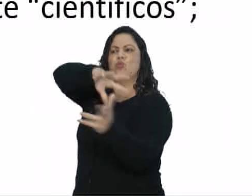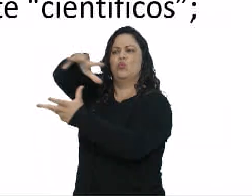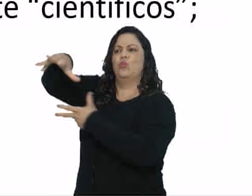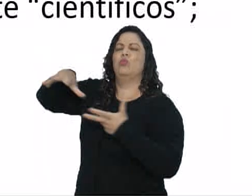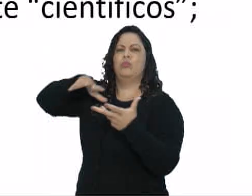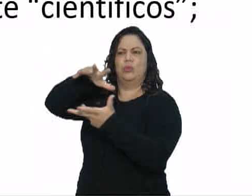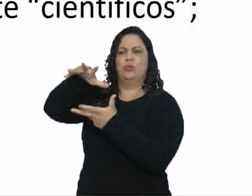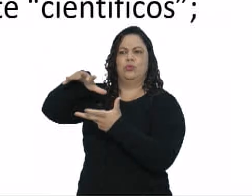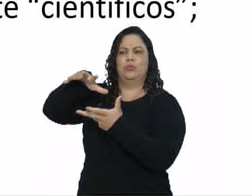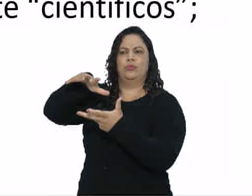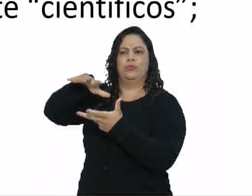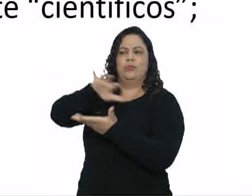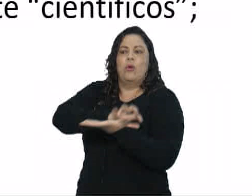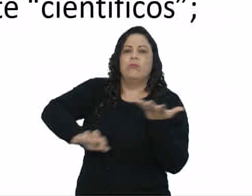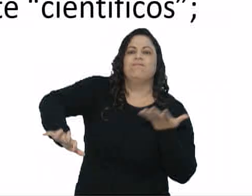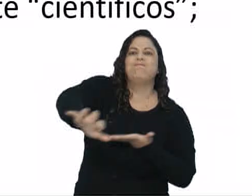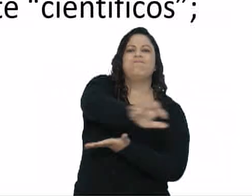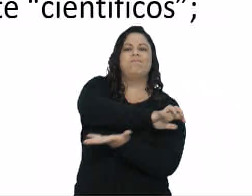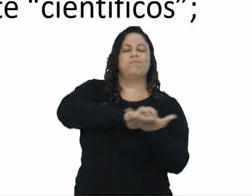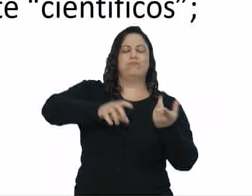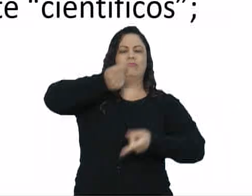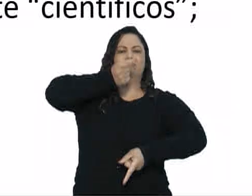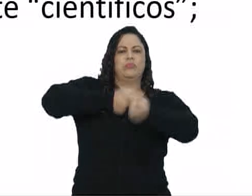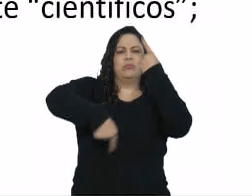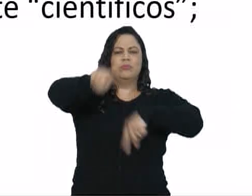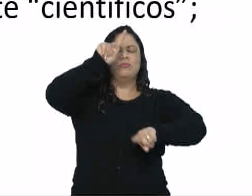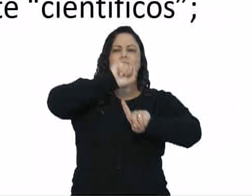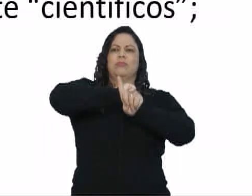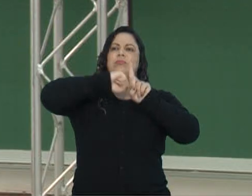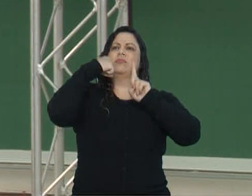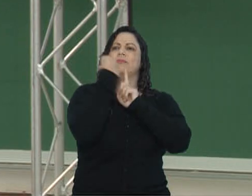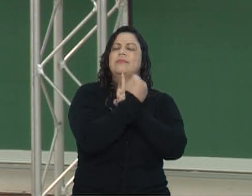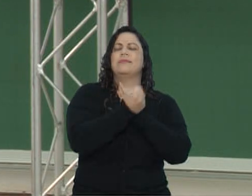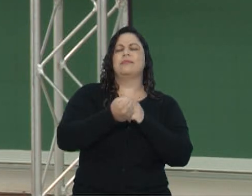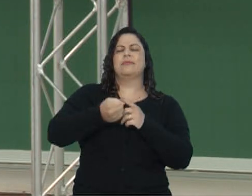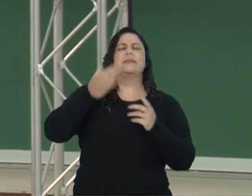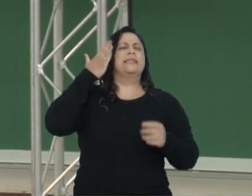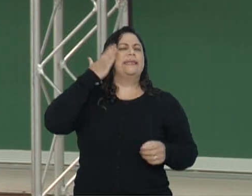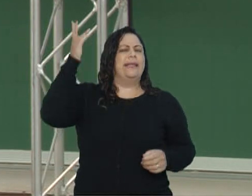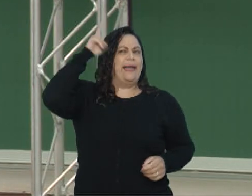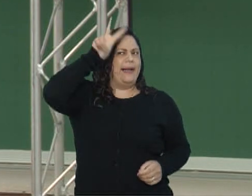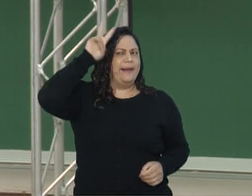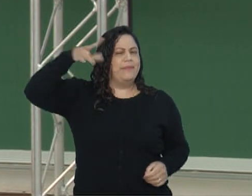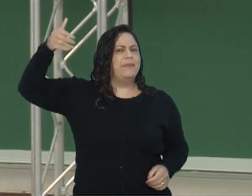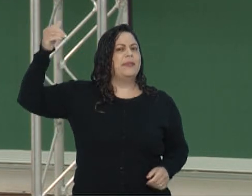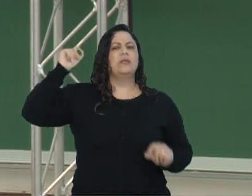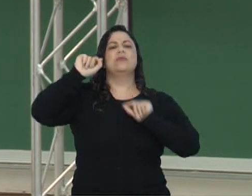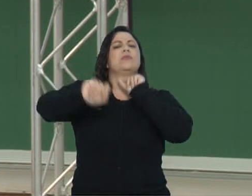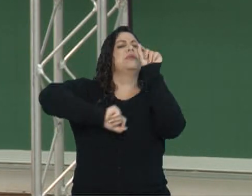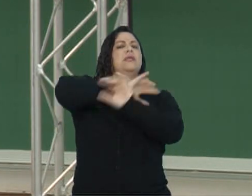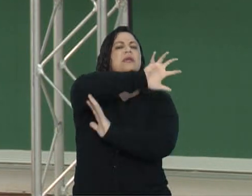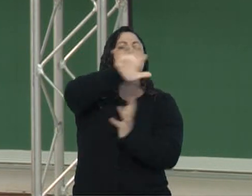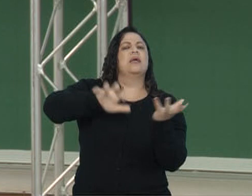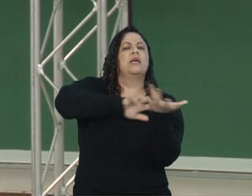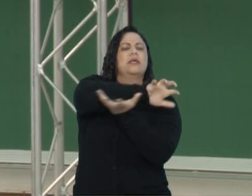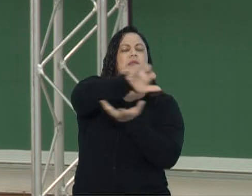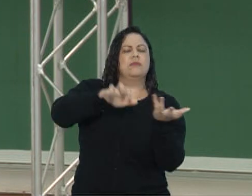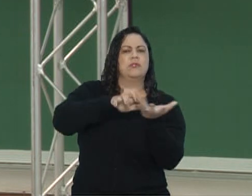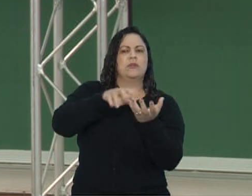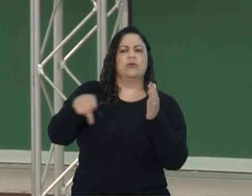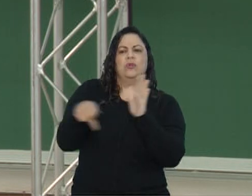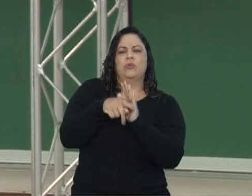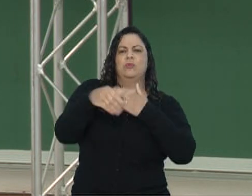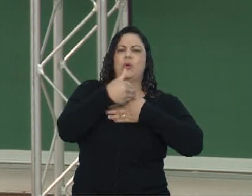transformação revolucionária das sociedades. Né? Lembrando que quem fazia a revolução eram os estados, né, tidos